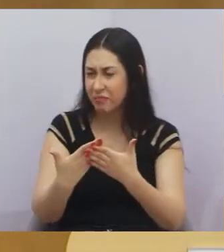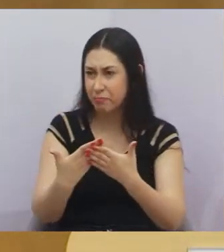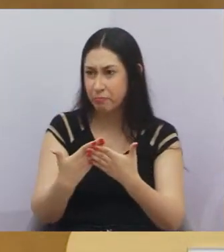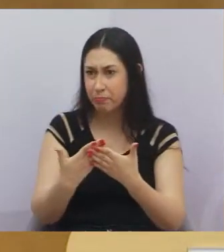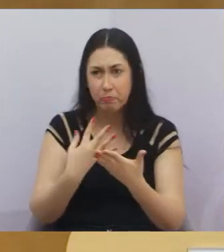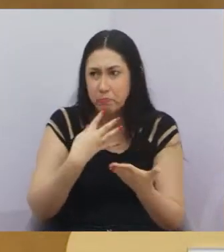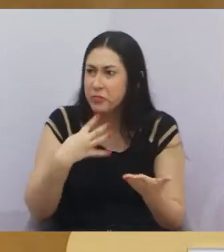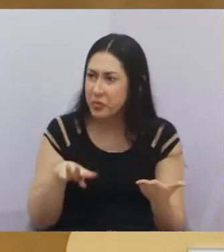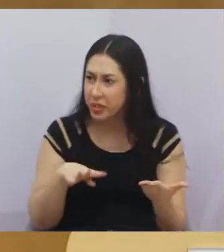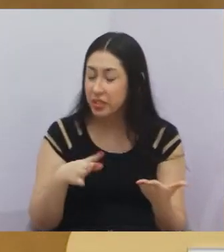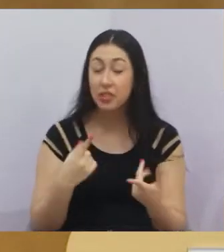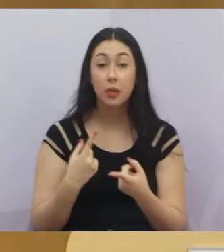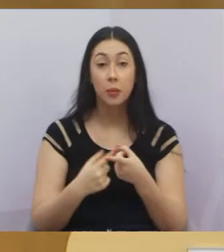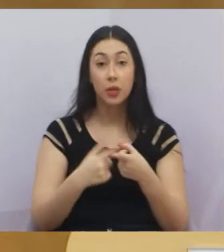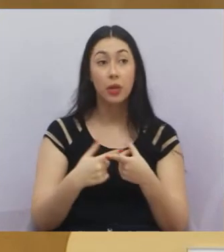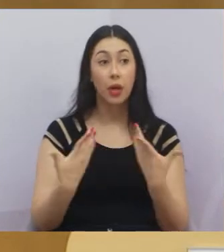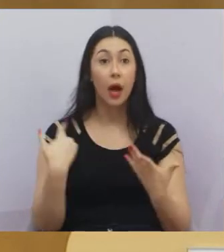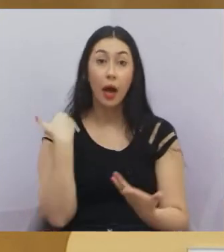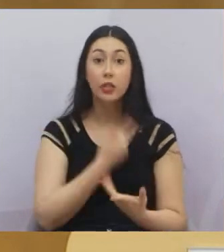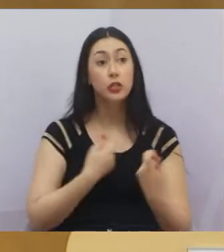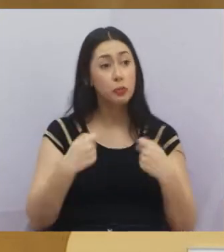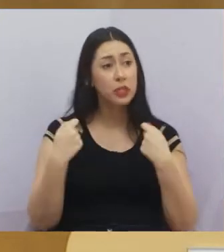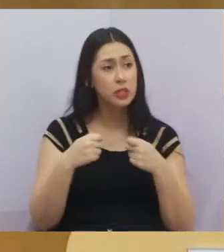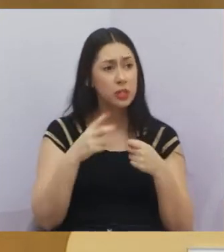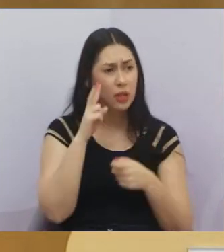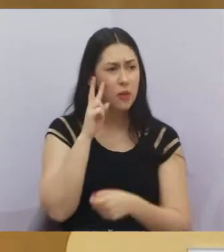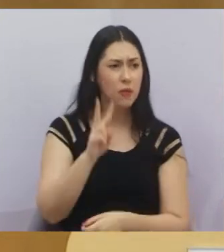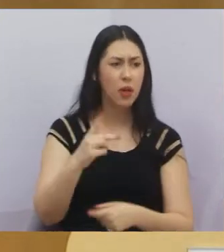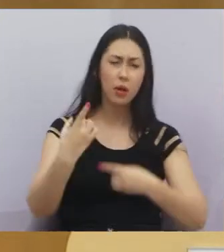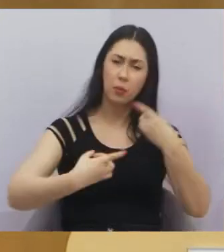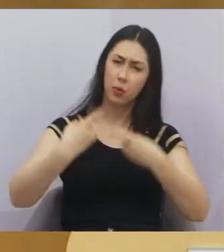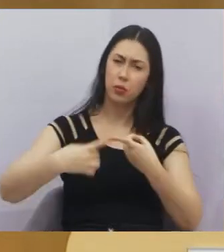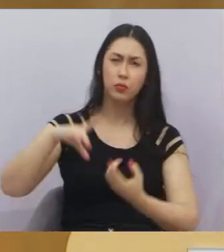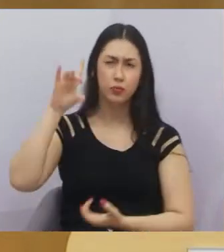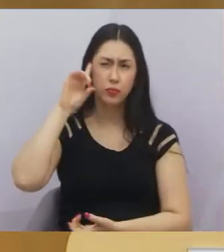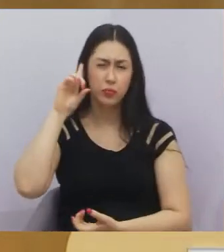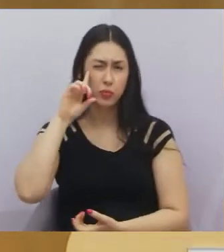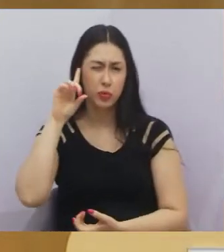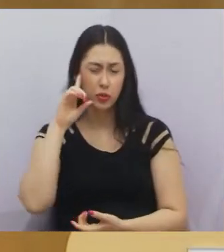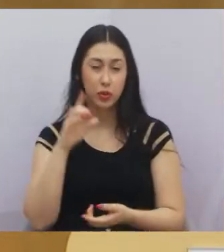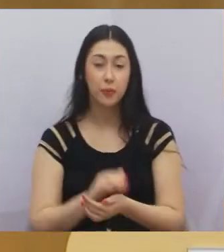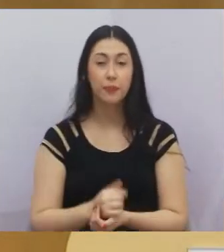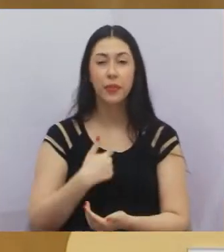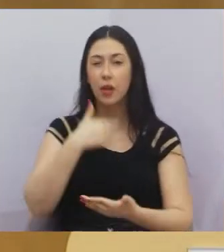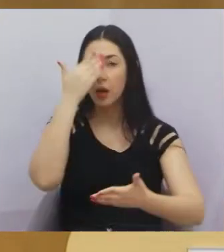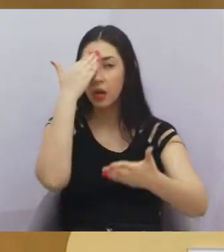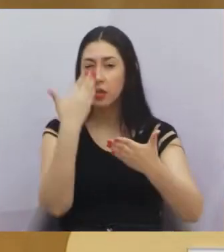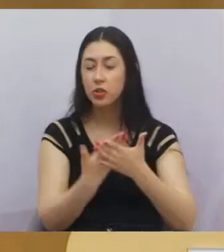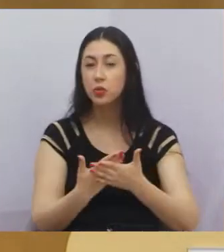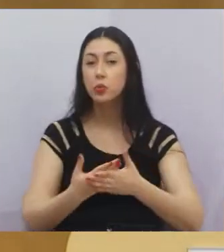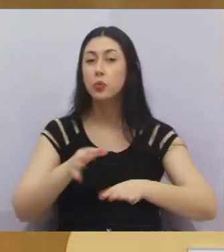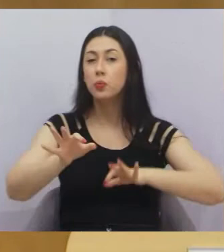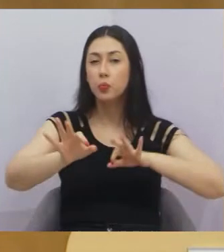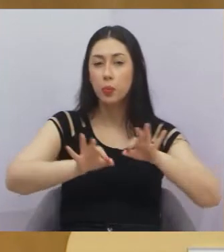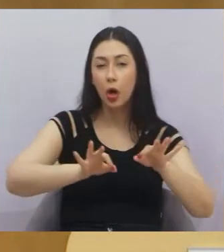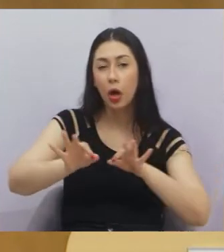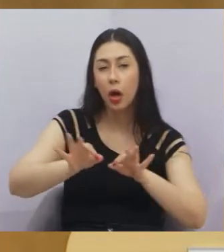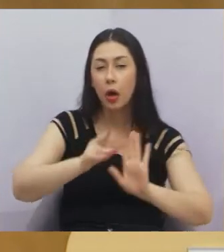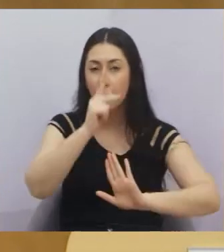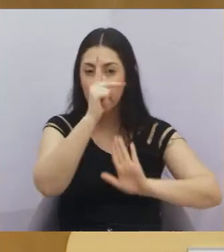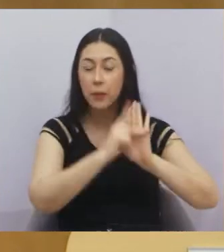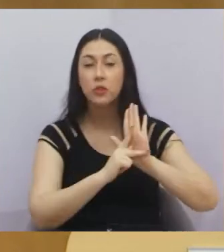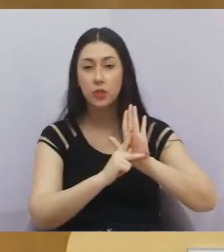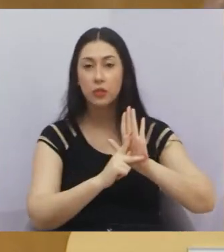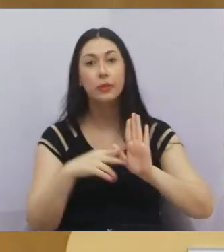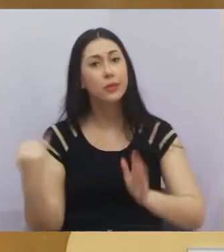isso. A gente tem que acompanhar a política no dia a dia, né? E eu creio que esse projeto, na realidade,